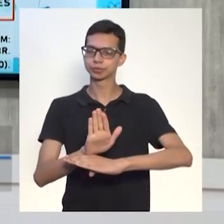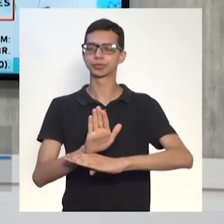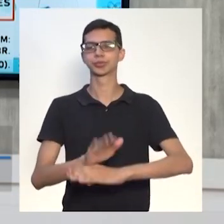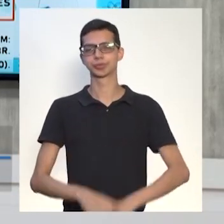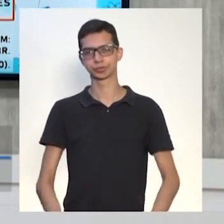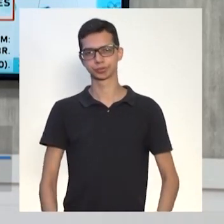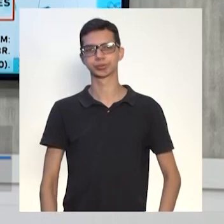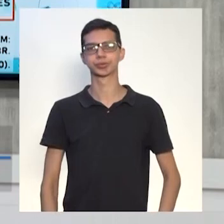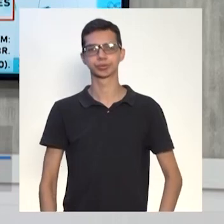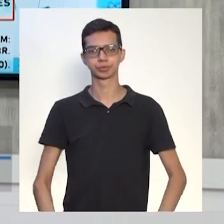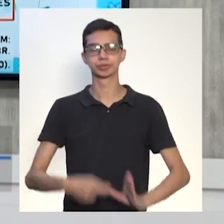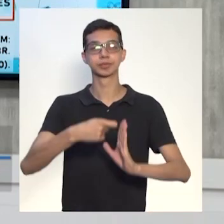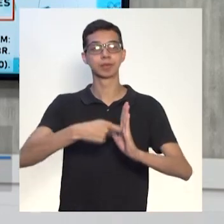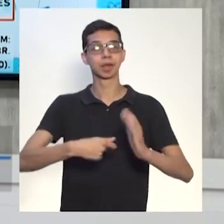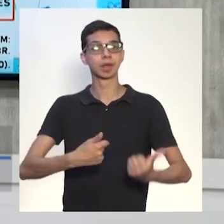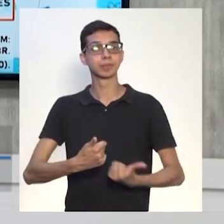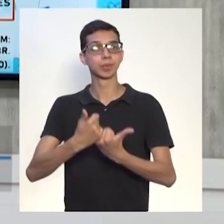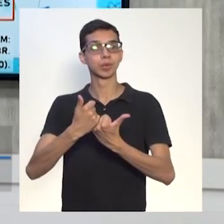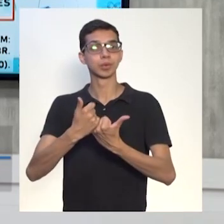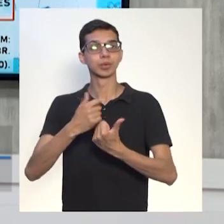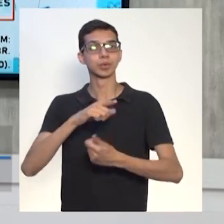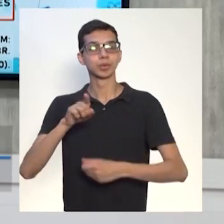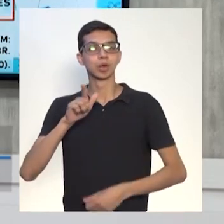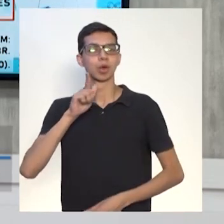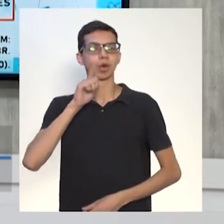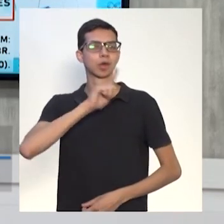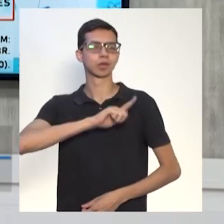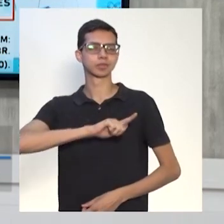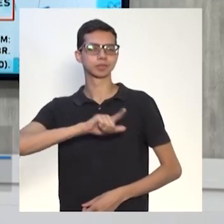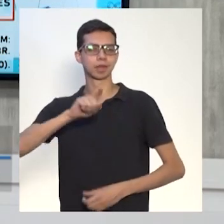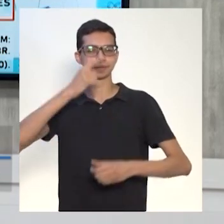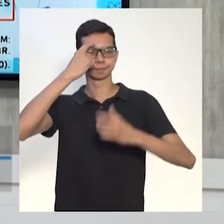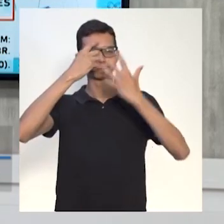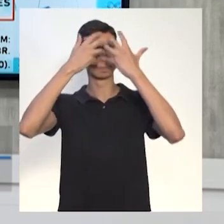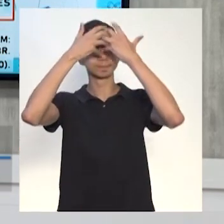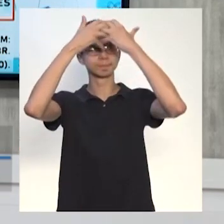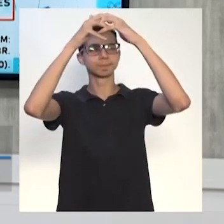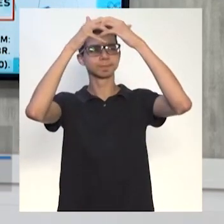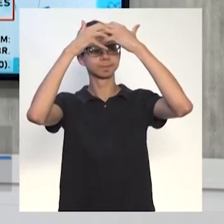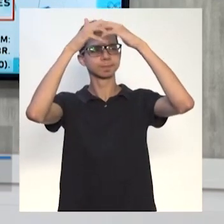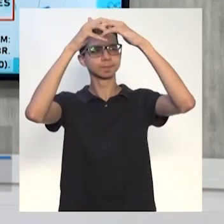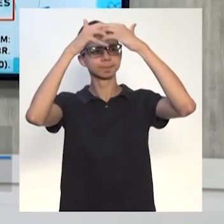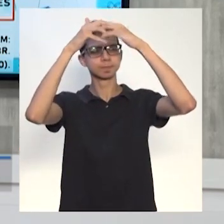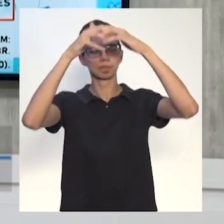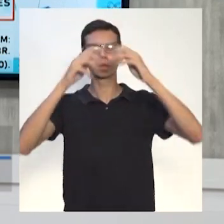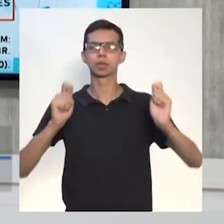dar um norte, eles podem fazer com que você construa um